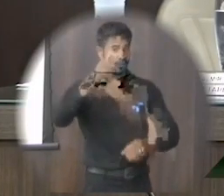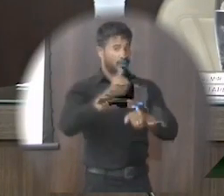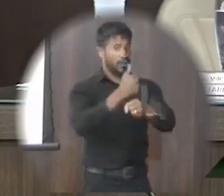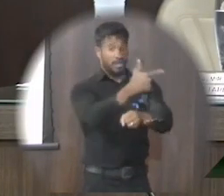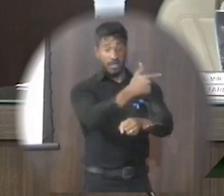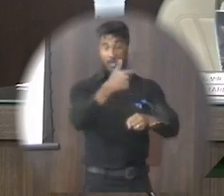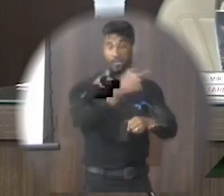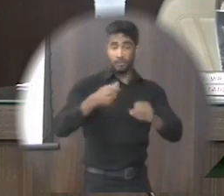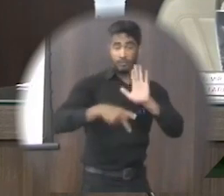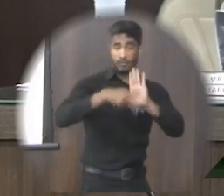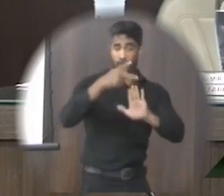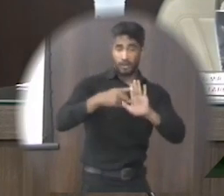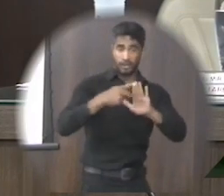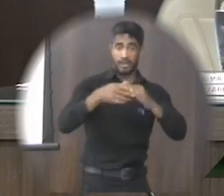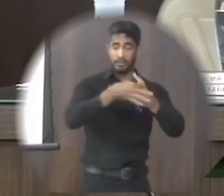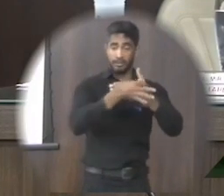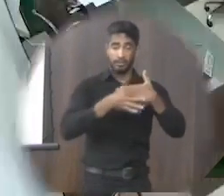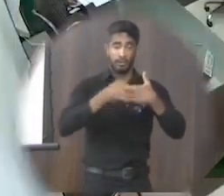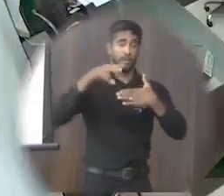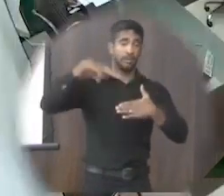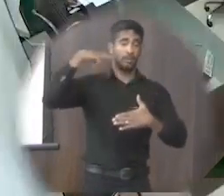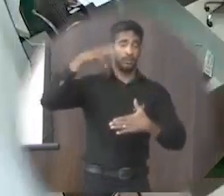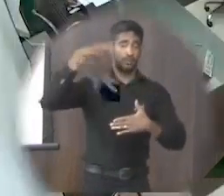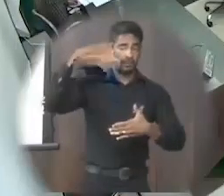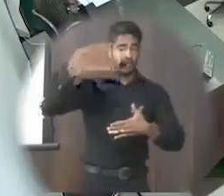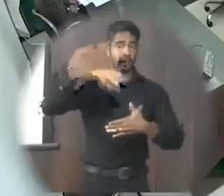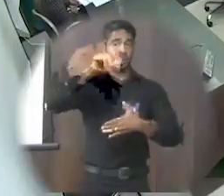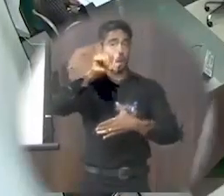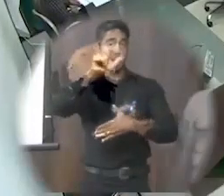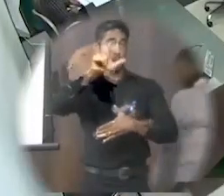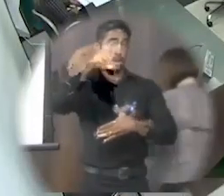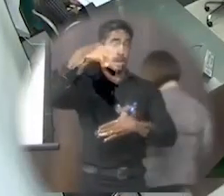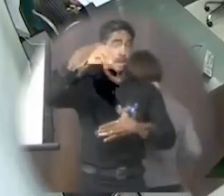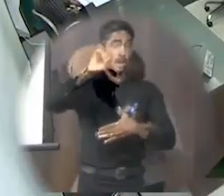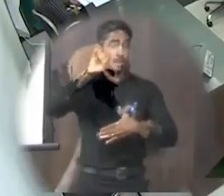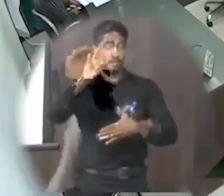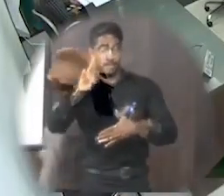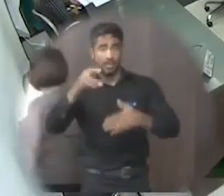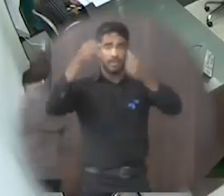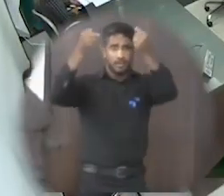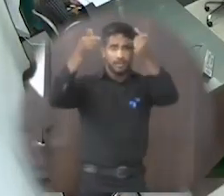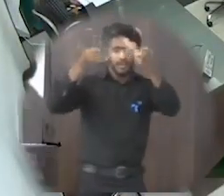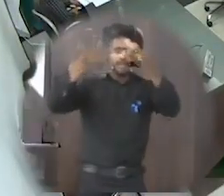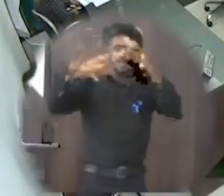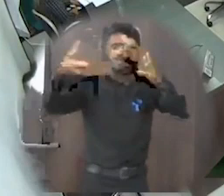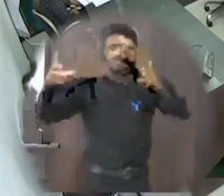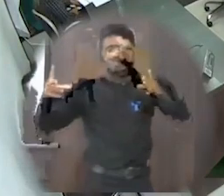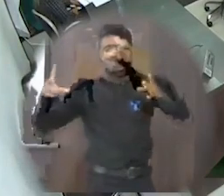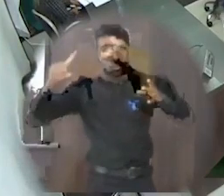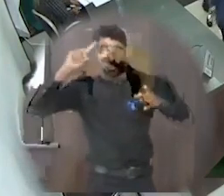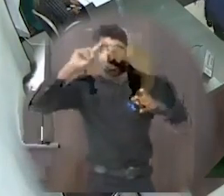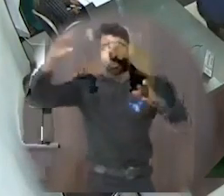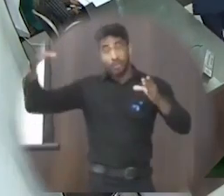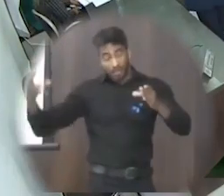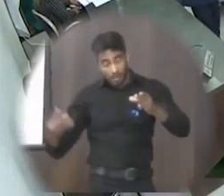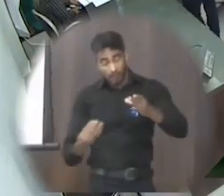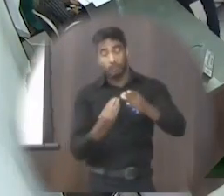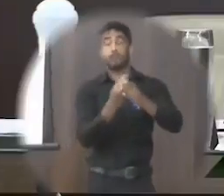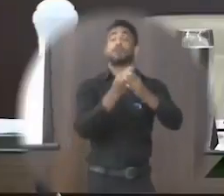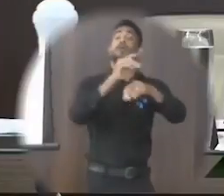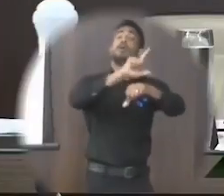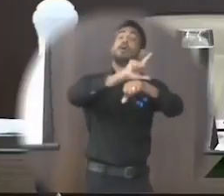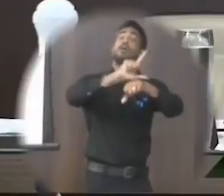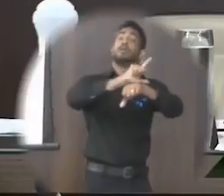078-2021. O projeto de autoria do vereador Almir Dias Santos e dispõe sobre a instituição da campanha Junho Violeta, com o objetivo